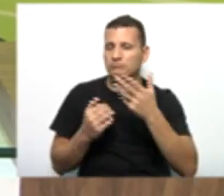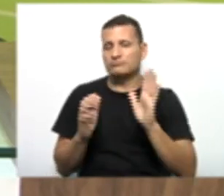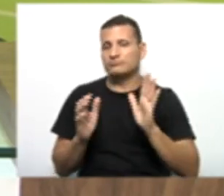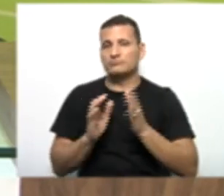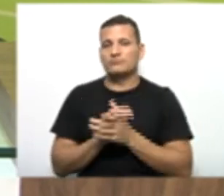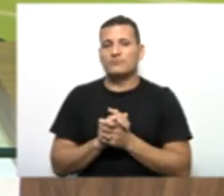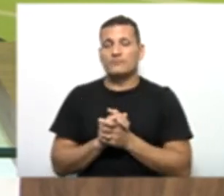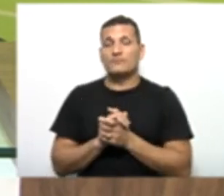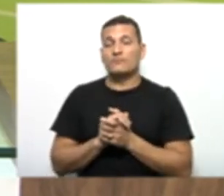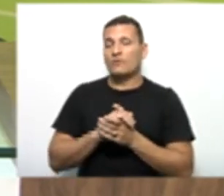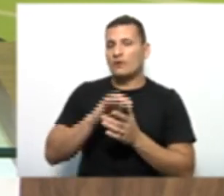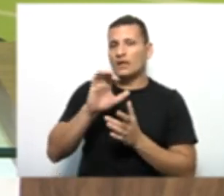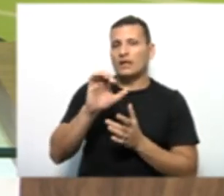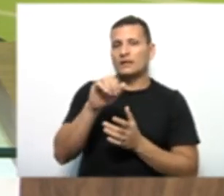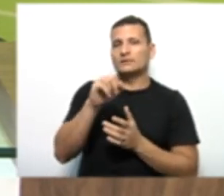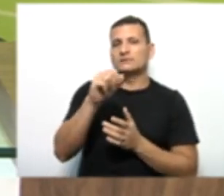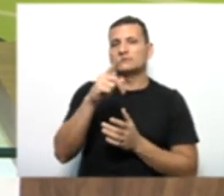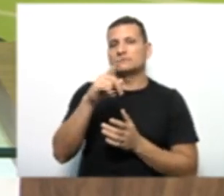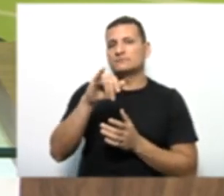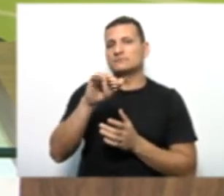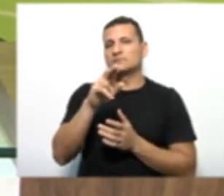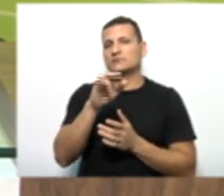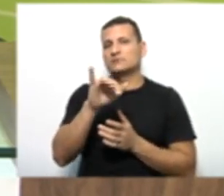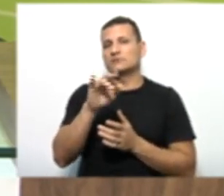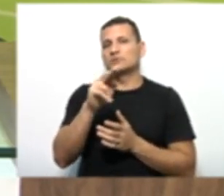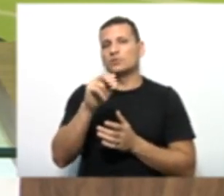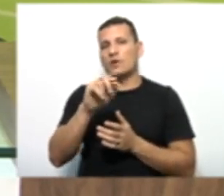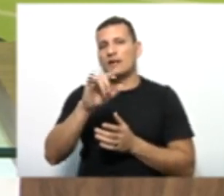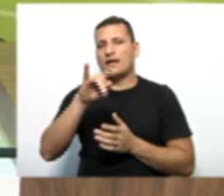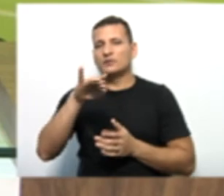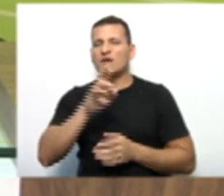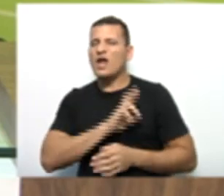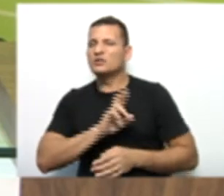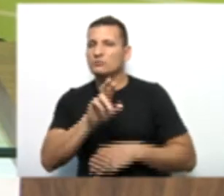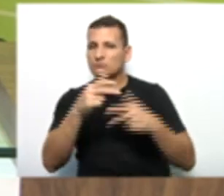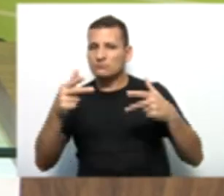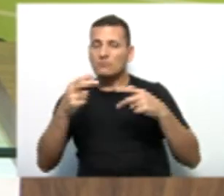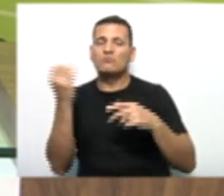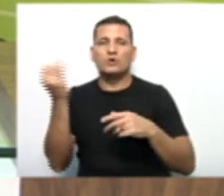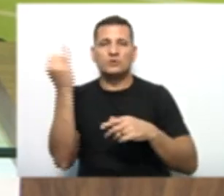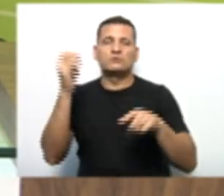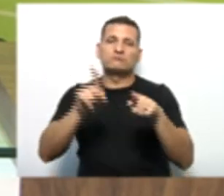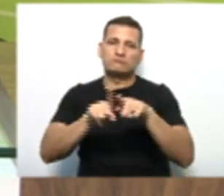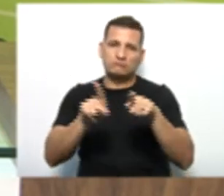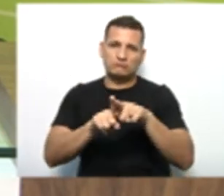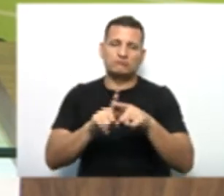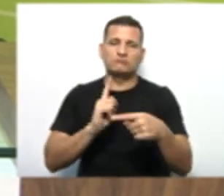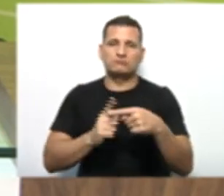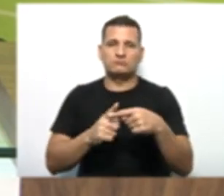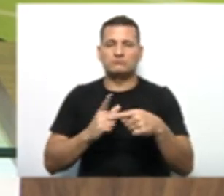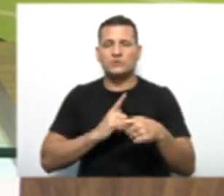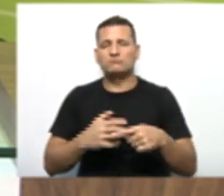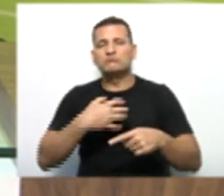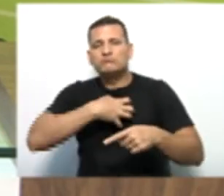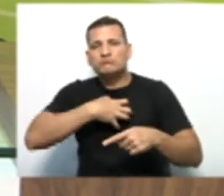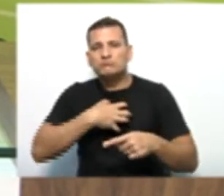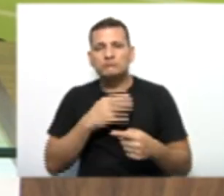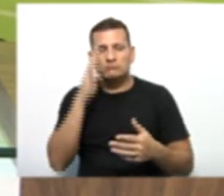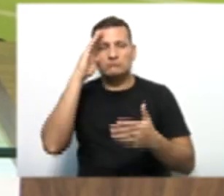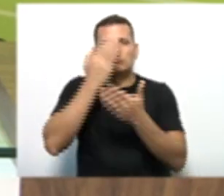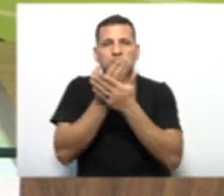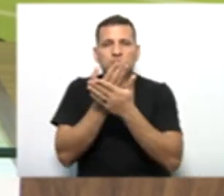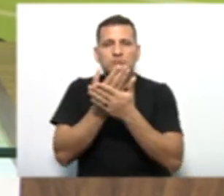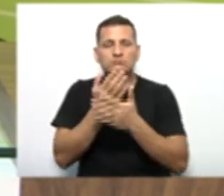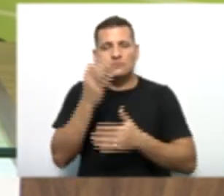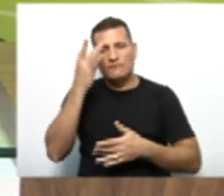ela é importante porque ela vai trazer a questão da religiosidade, dos sentimentos, das crenças, da fé que o líder